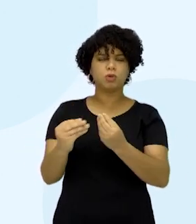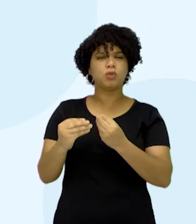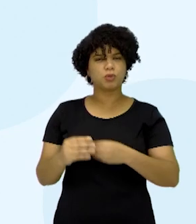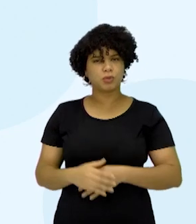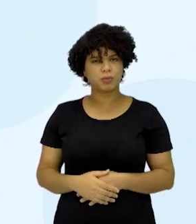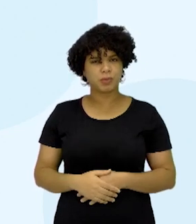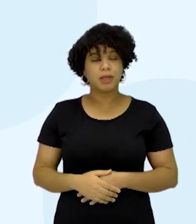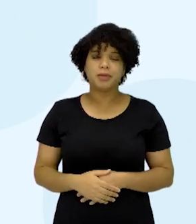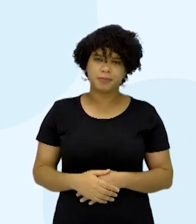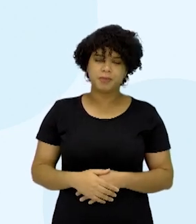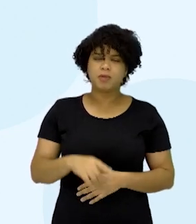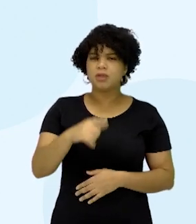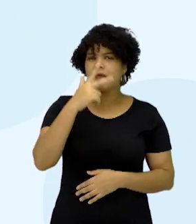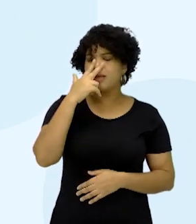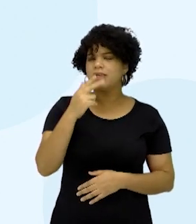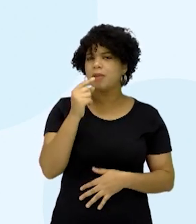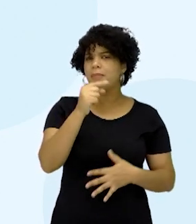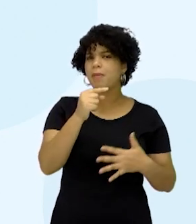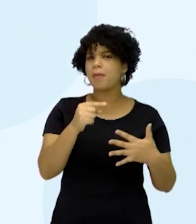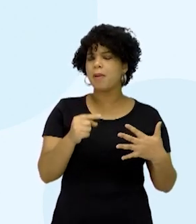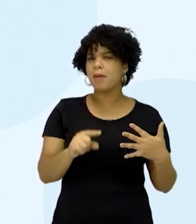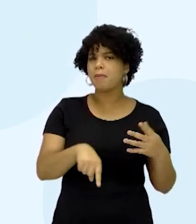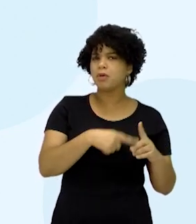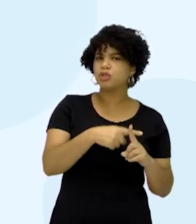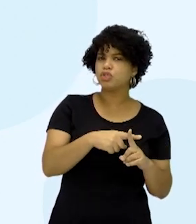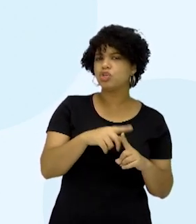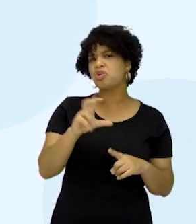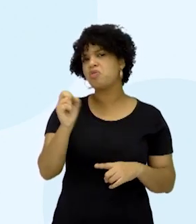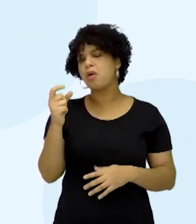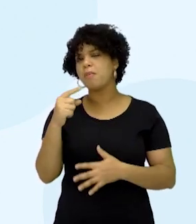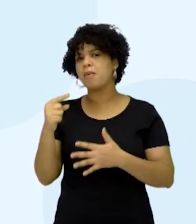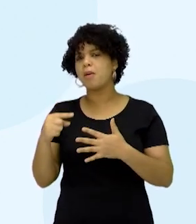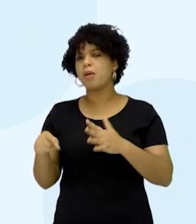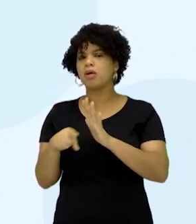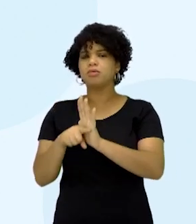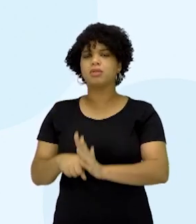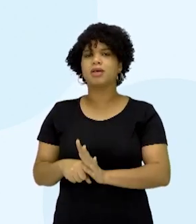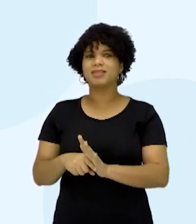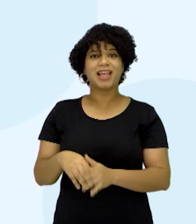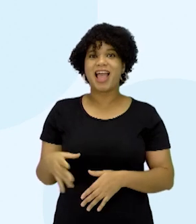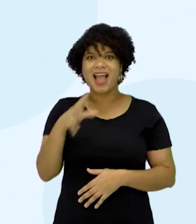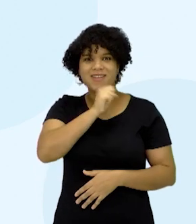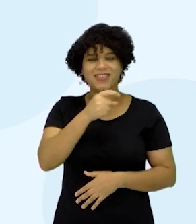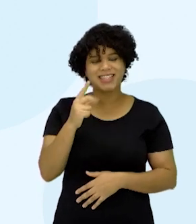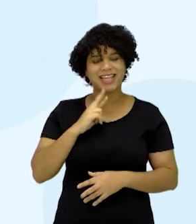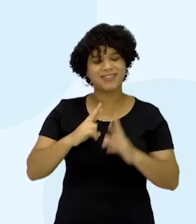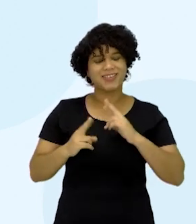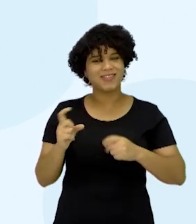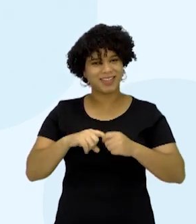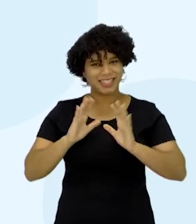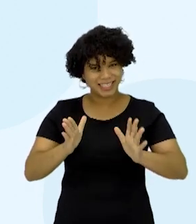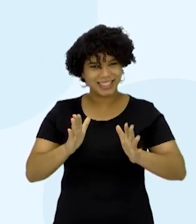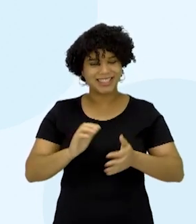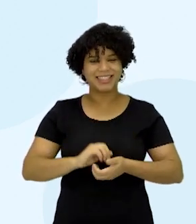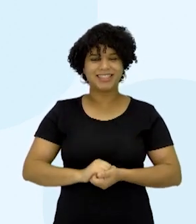existam mais vantagens ou desvantagens nesse tipo de comunicação virtual? Não, essa eu tenho que fazer. 30 segundos, já voltamos.